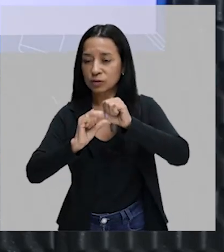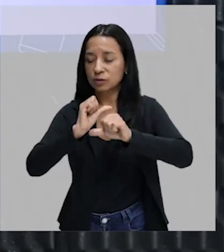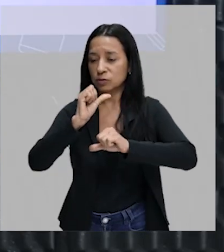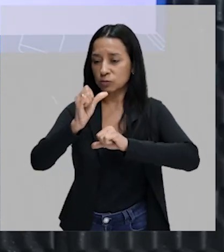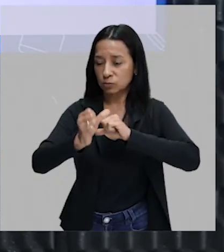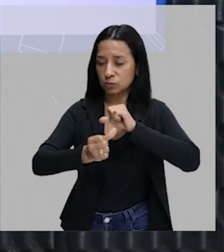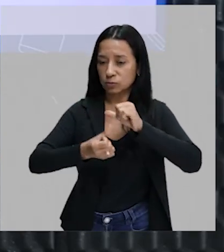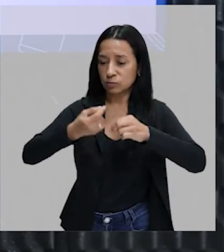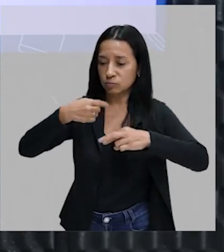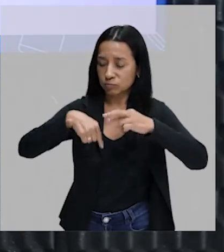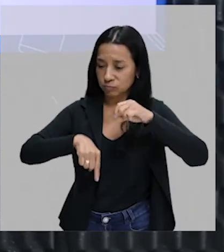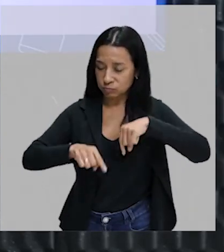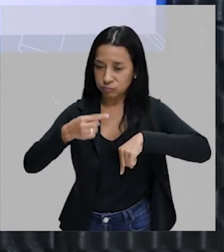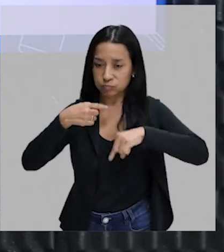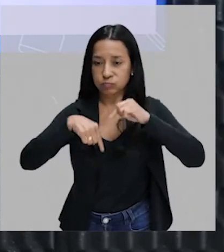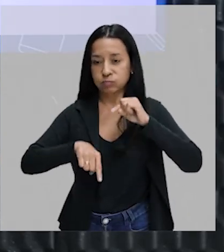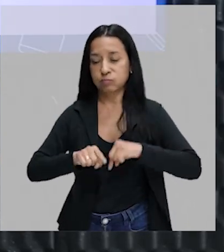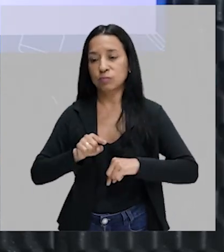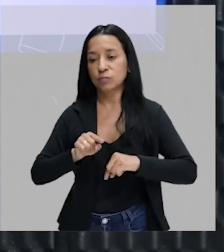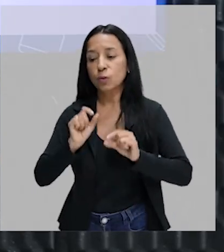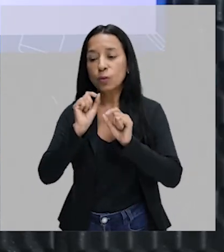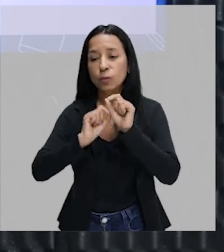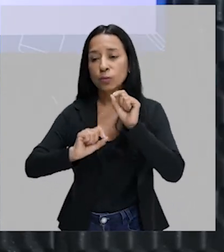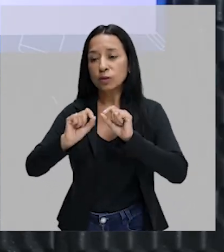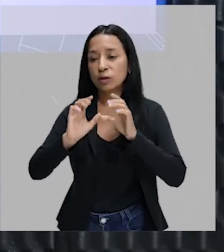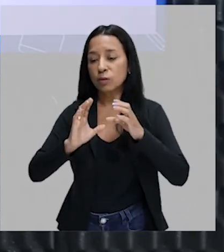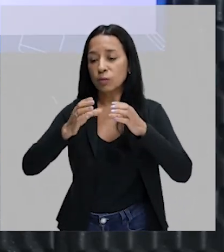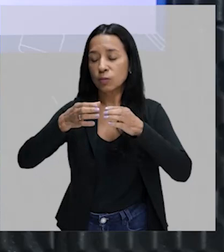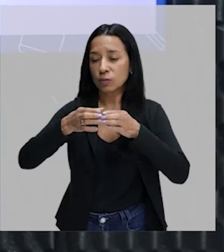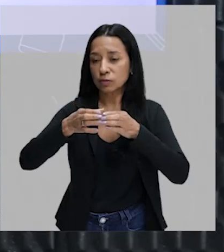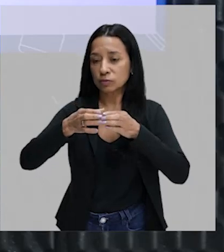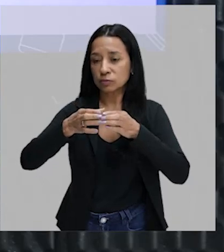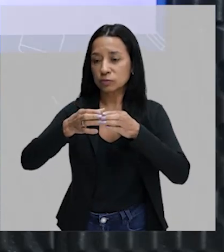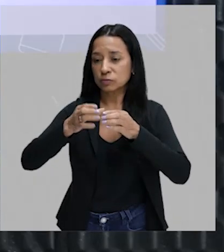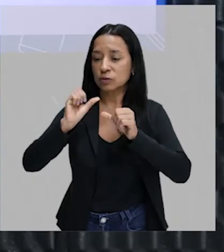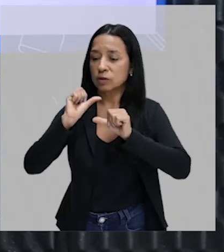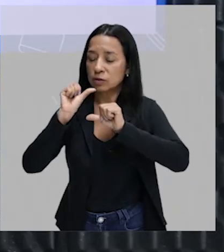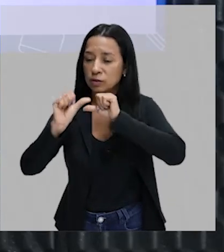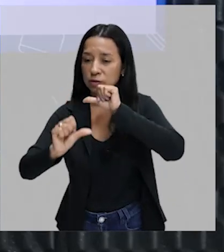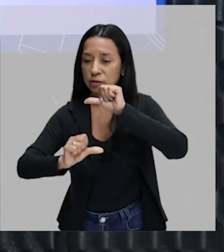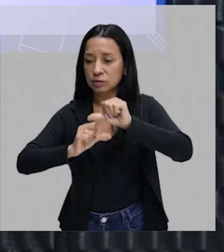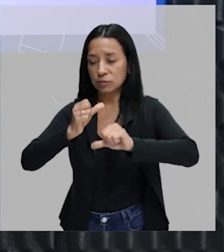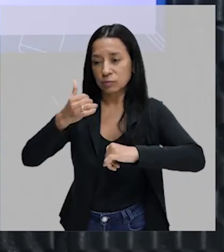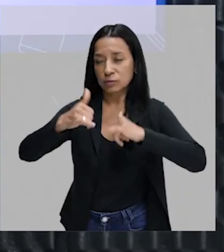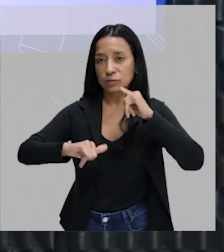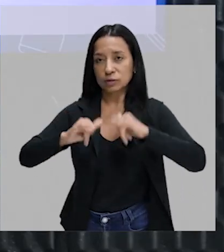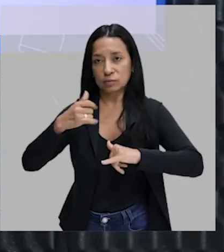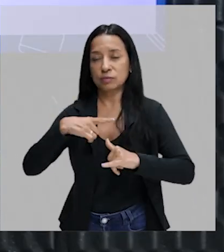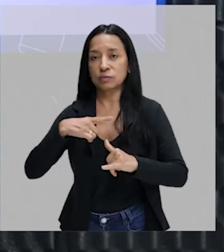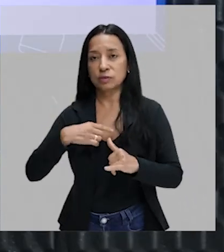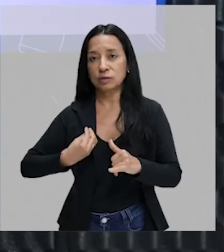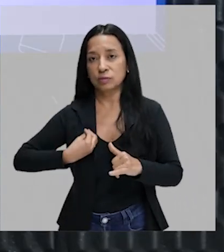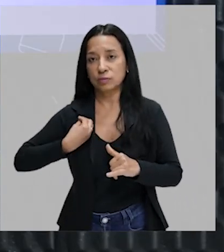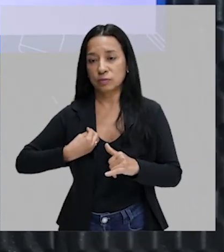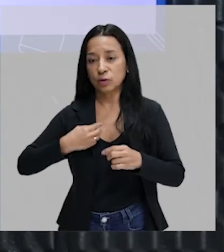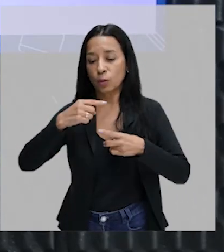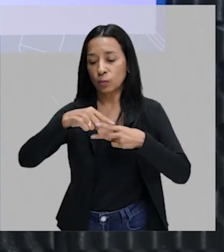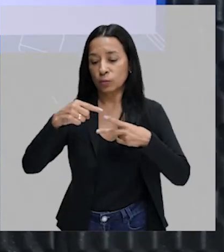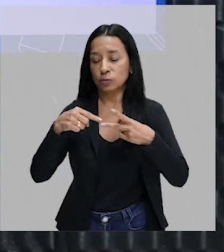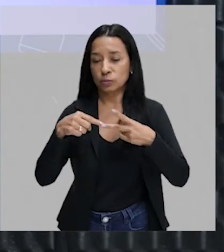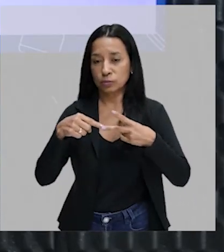metabolismo. O metabolismo, que é o conjunto das reações químicas que ocorrem no ser vivo, ele tem dois